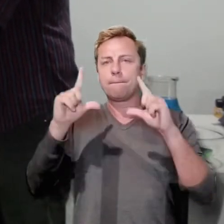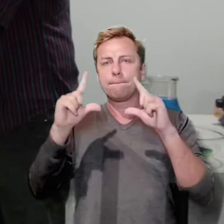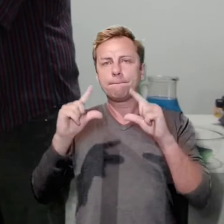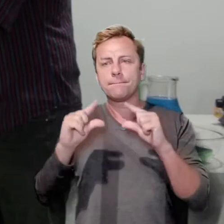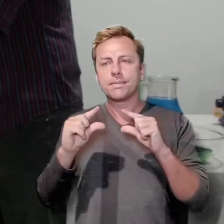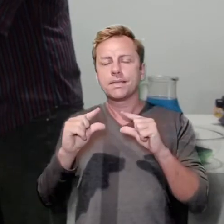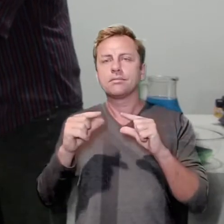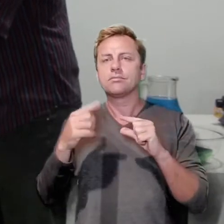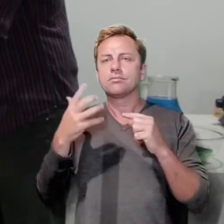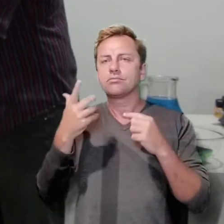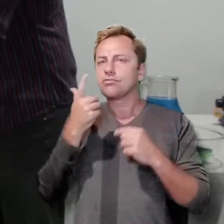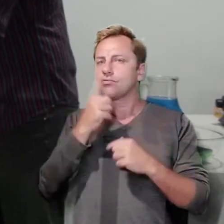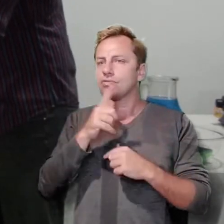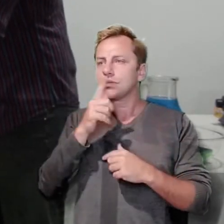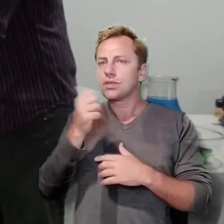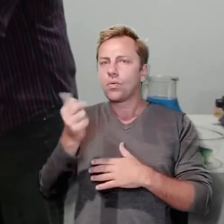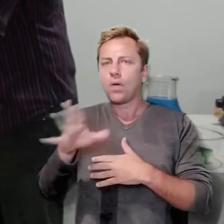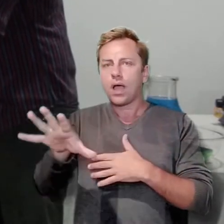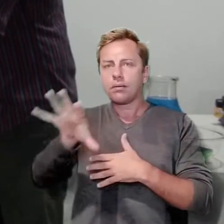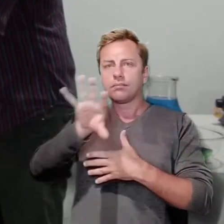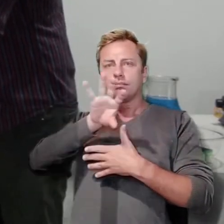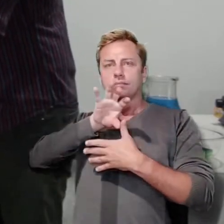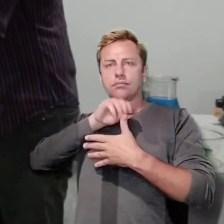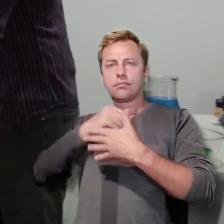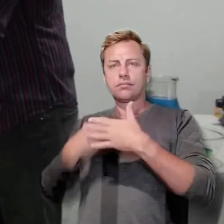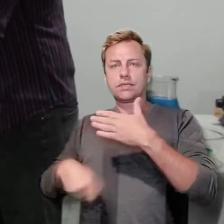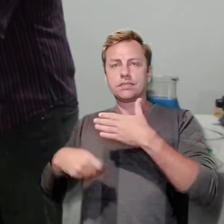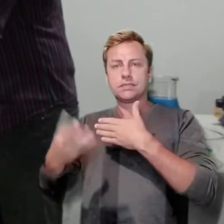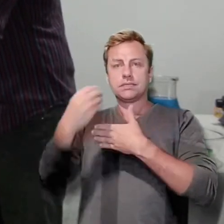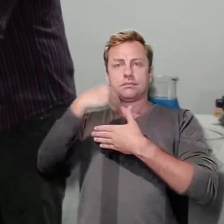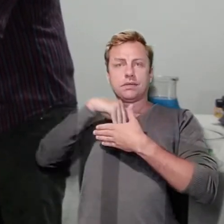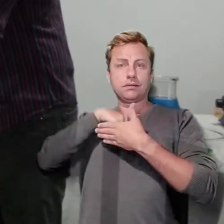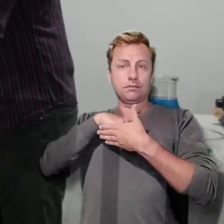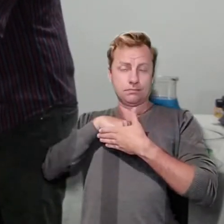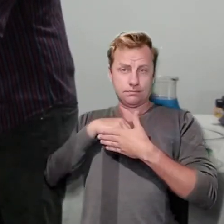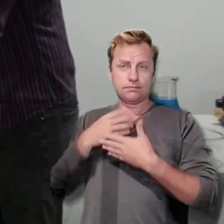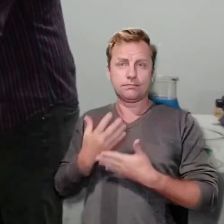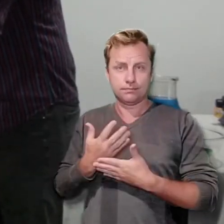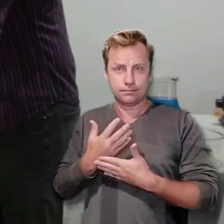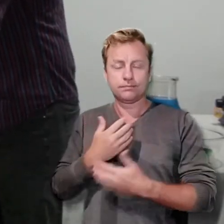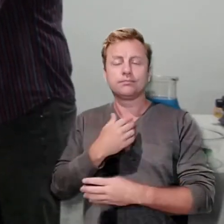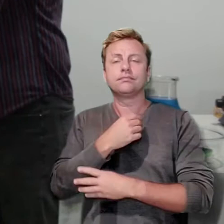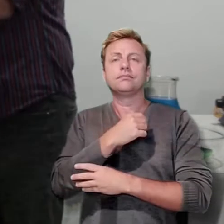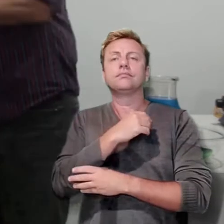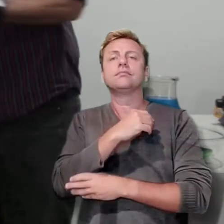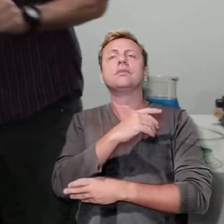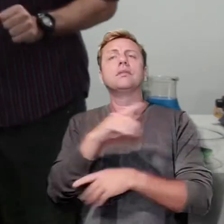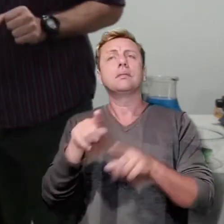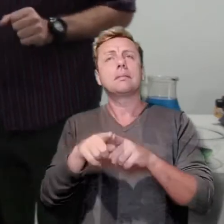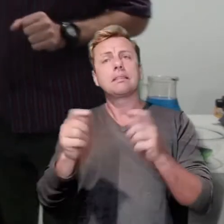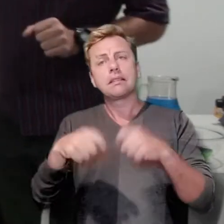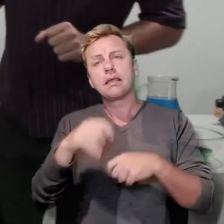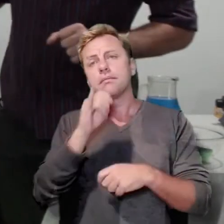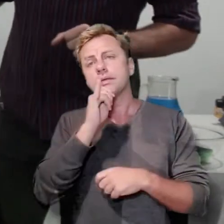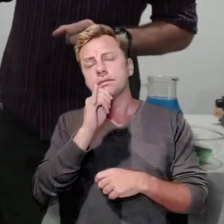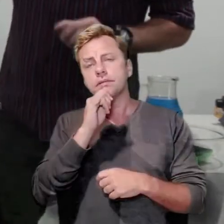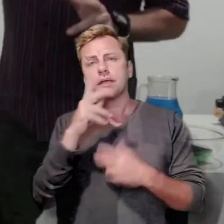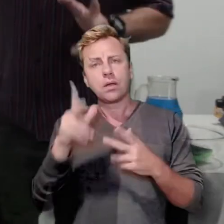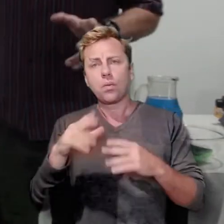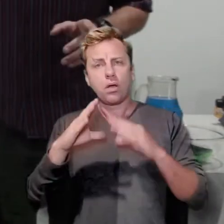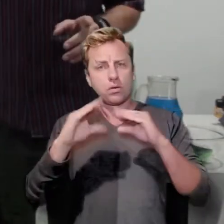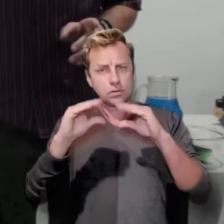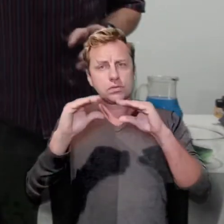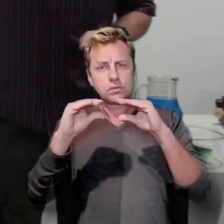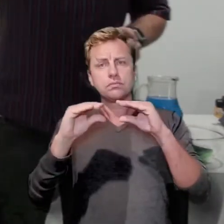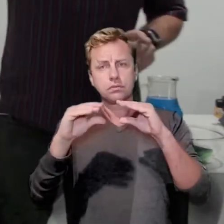menos capacidade de aceitar o ar que eu preciso colocar para dentro. E a gente pode exemplificar isso com